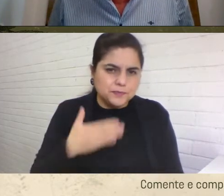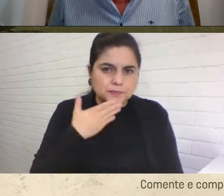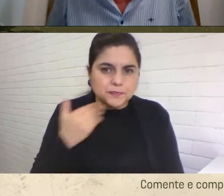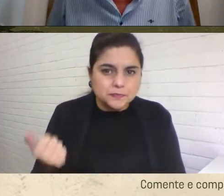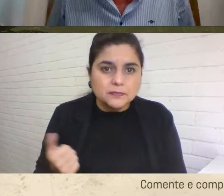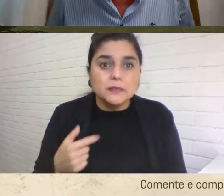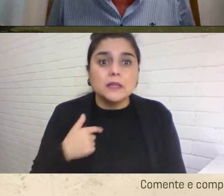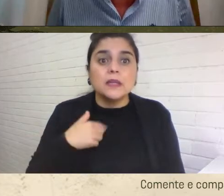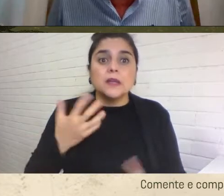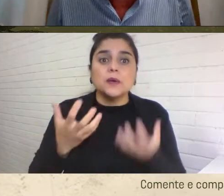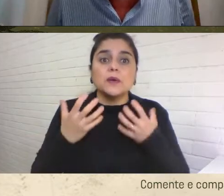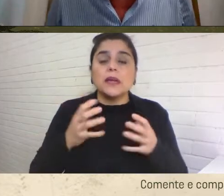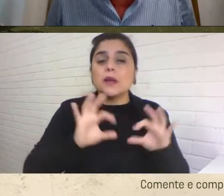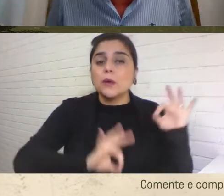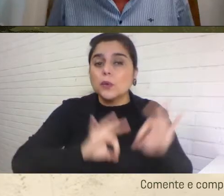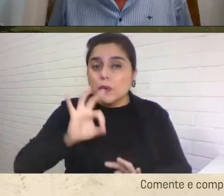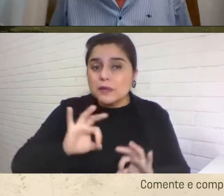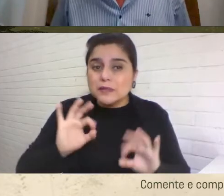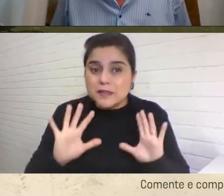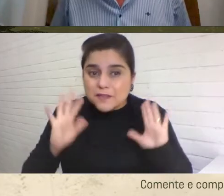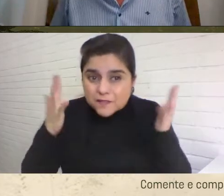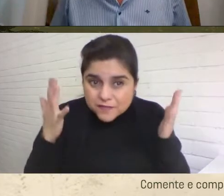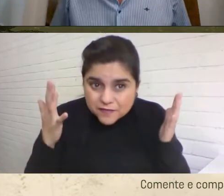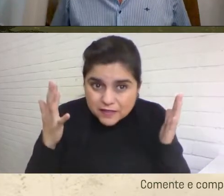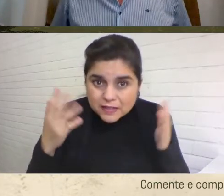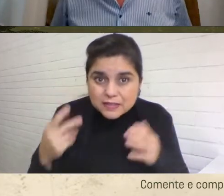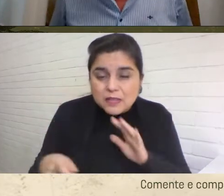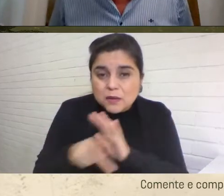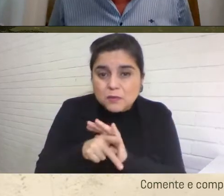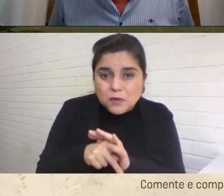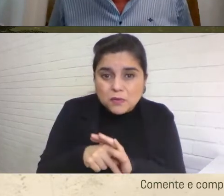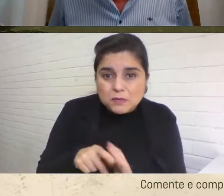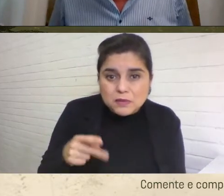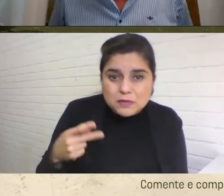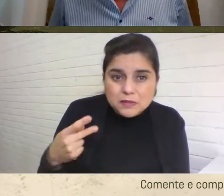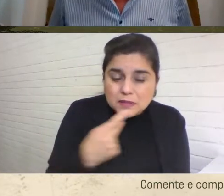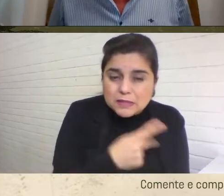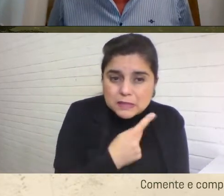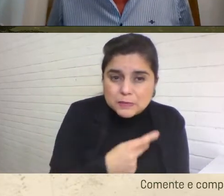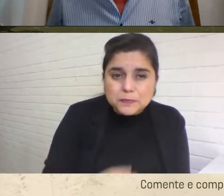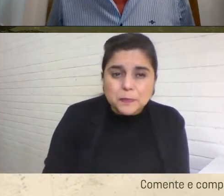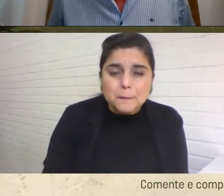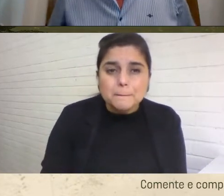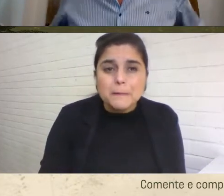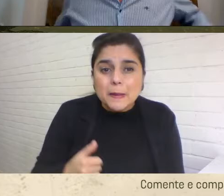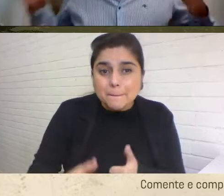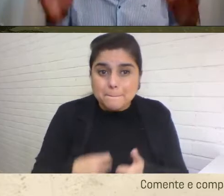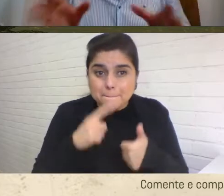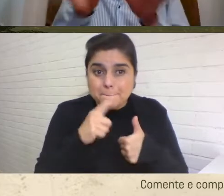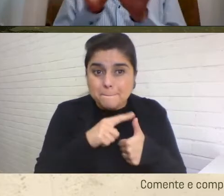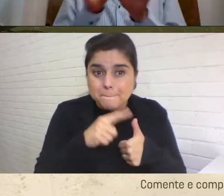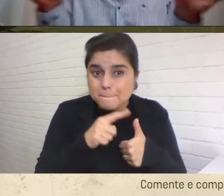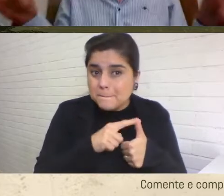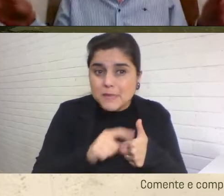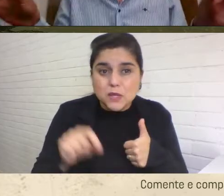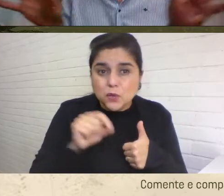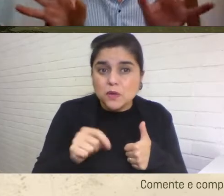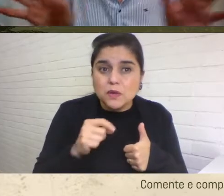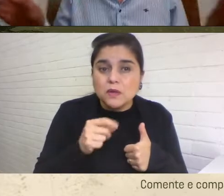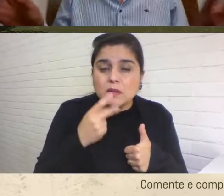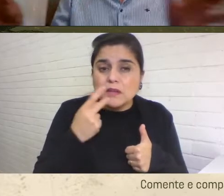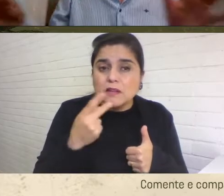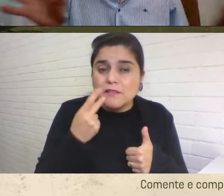lá em casa. Quero organizar a sua festa de anos. Primeira questão que nós vamos colocar à turma e